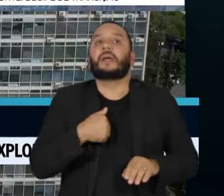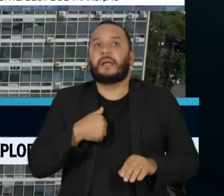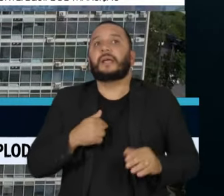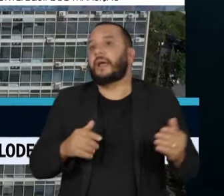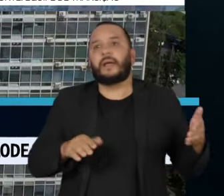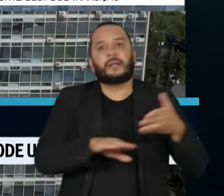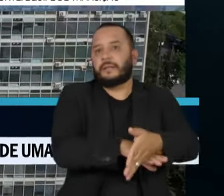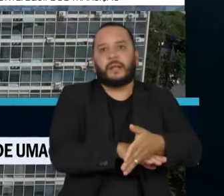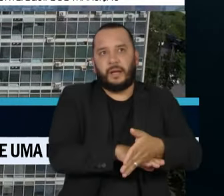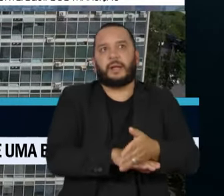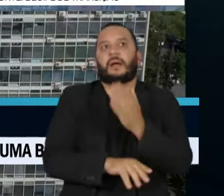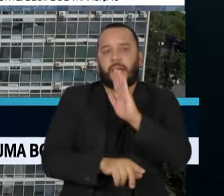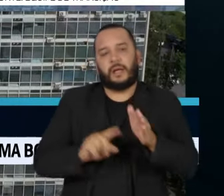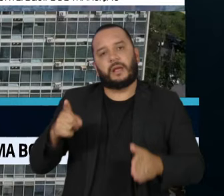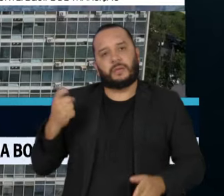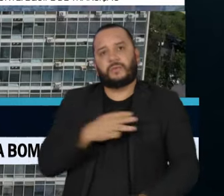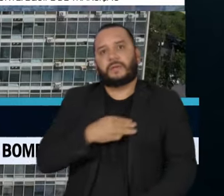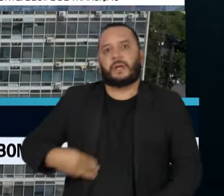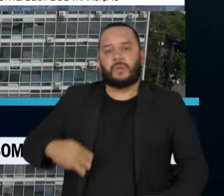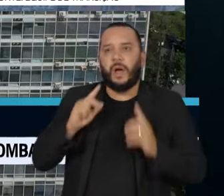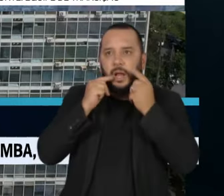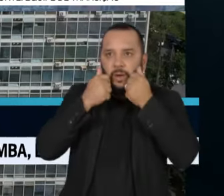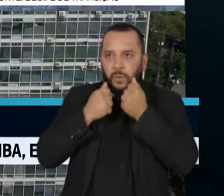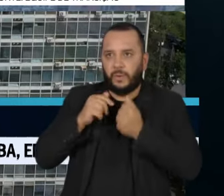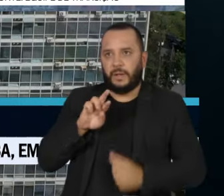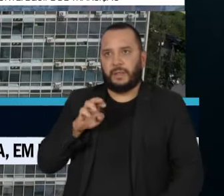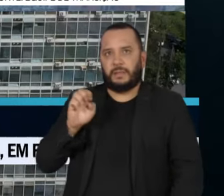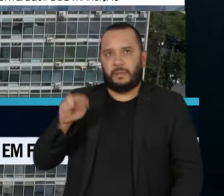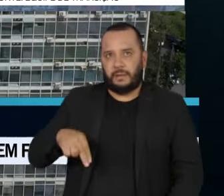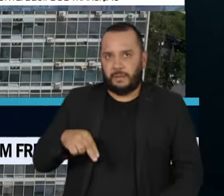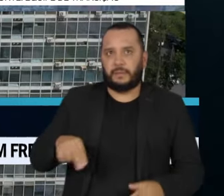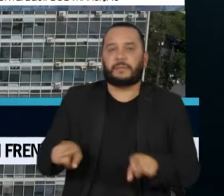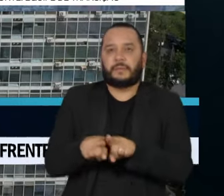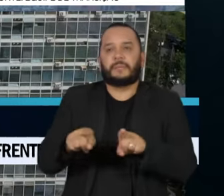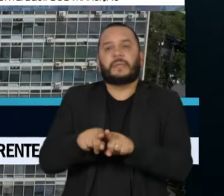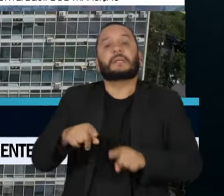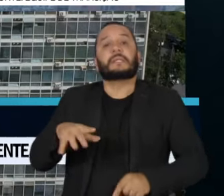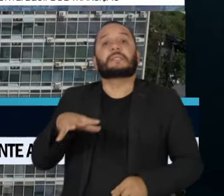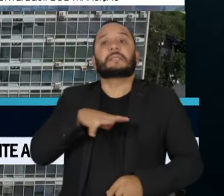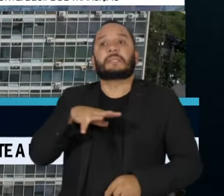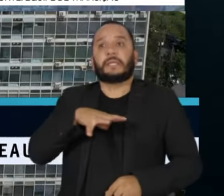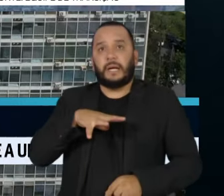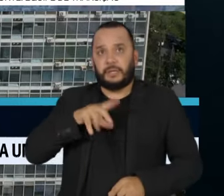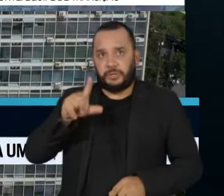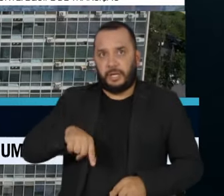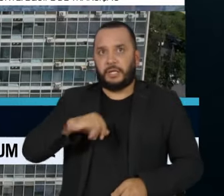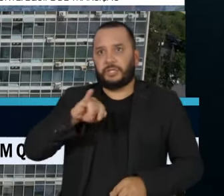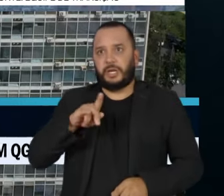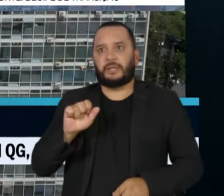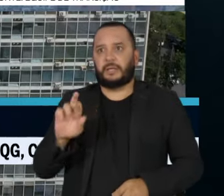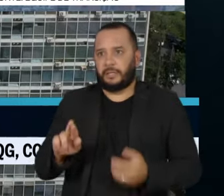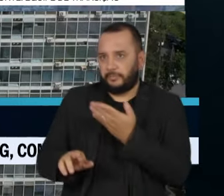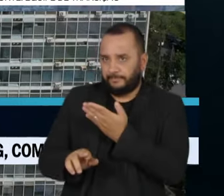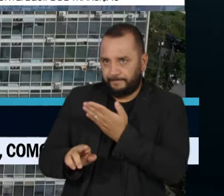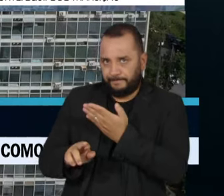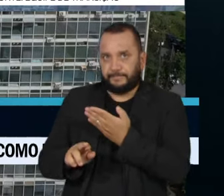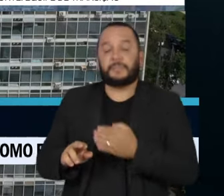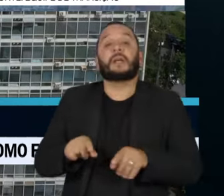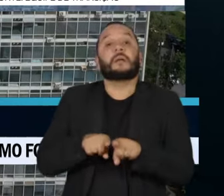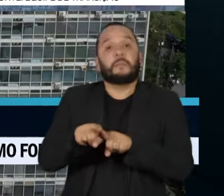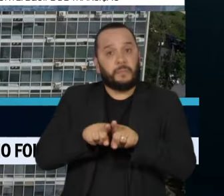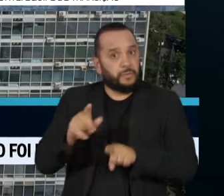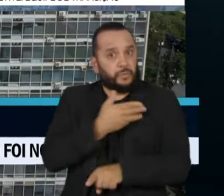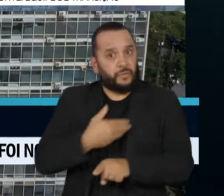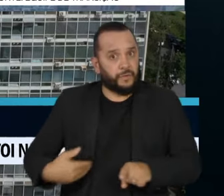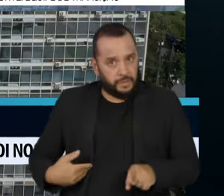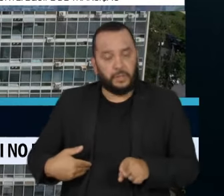é o ex-governador de Alagoas, Renan Filho. Cidades deve ir para Jader Barbalho Filho, irmão do